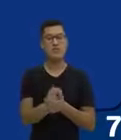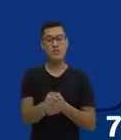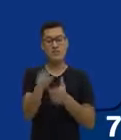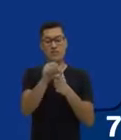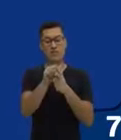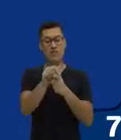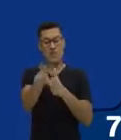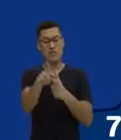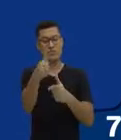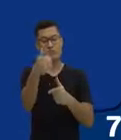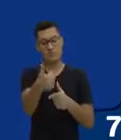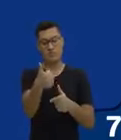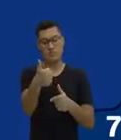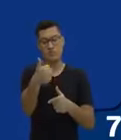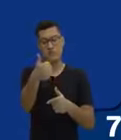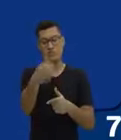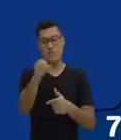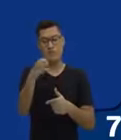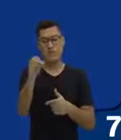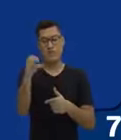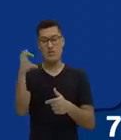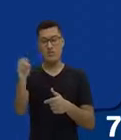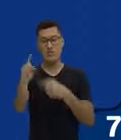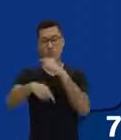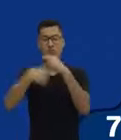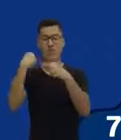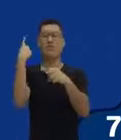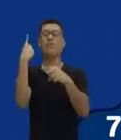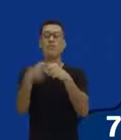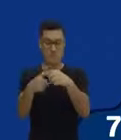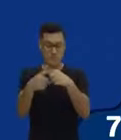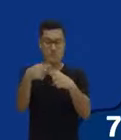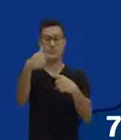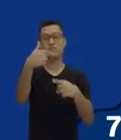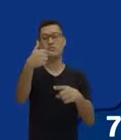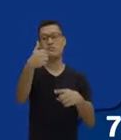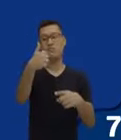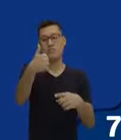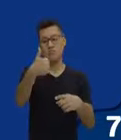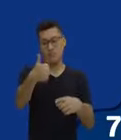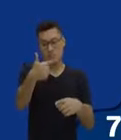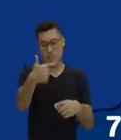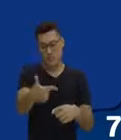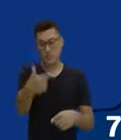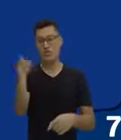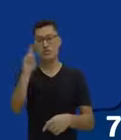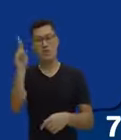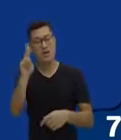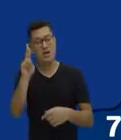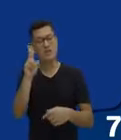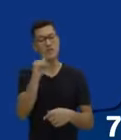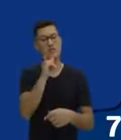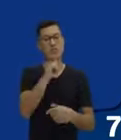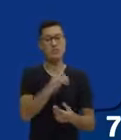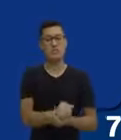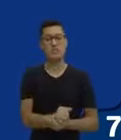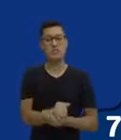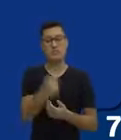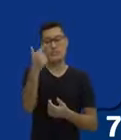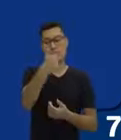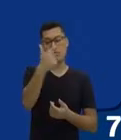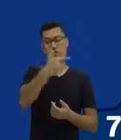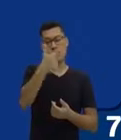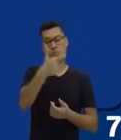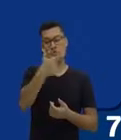camisa, ele vai receber os R$1.000 fixo, sim, não é isso? Mais R$2, que é de uma camisa. Ó, se ele vender duas